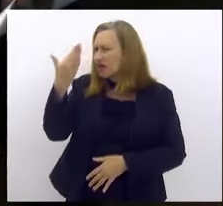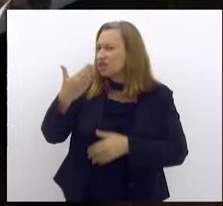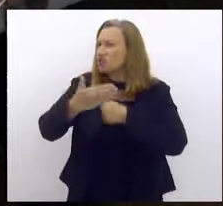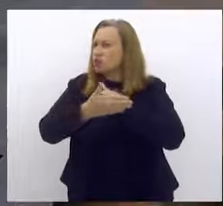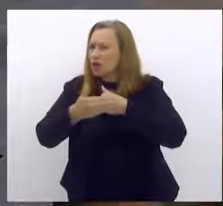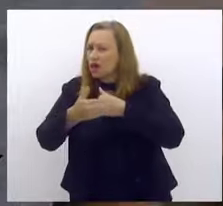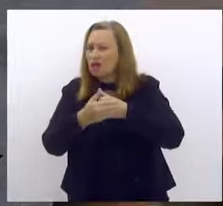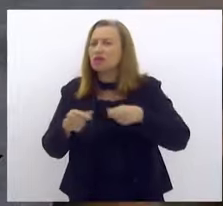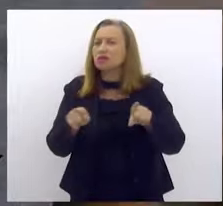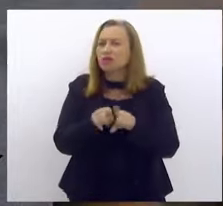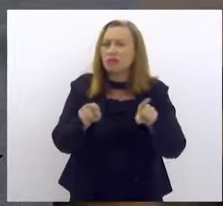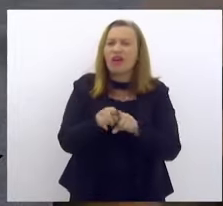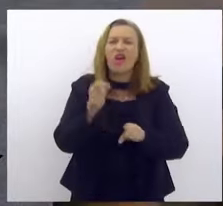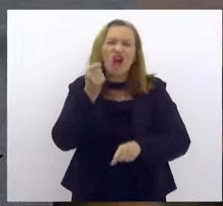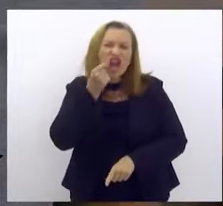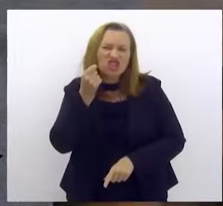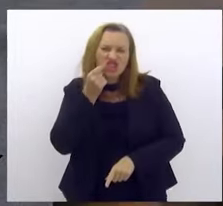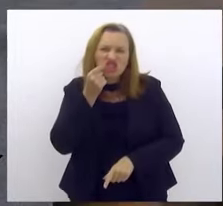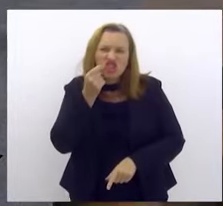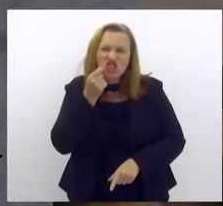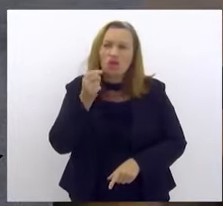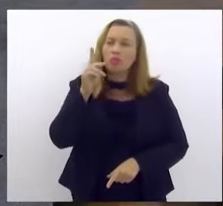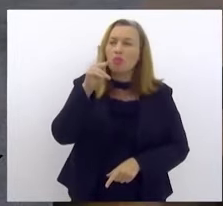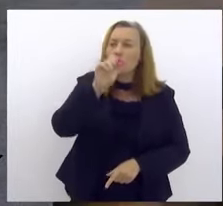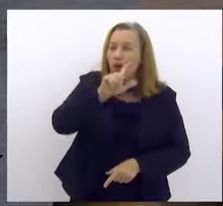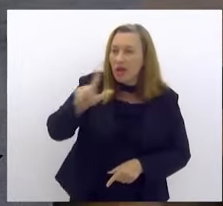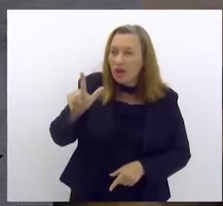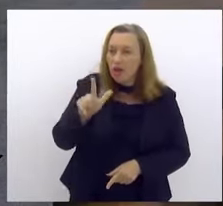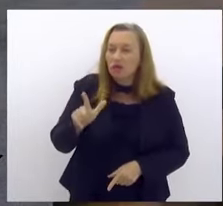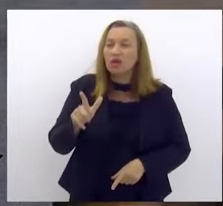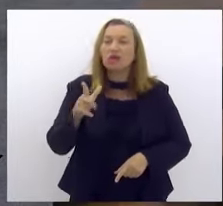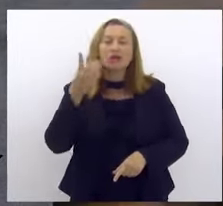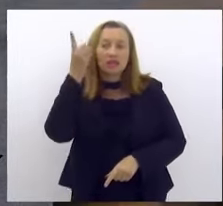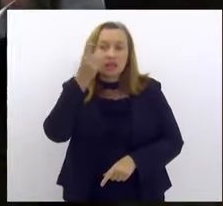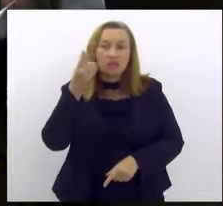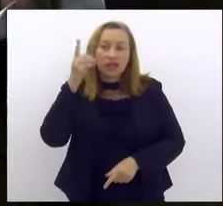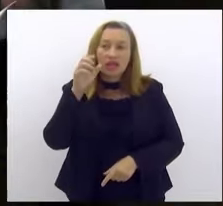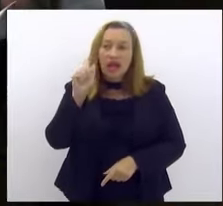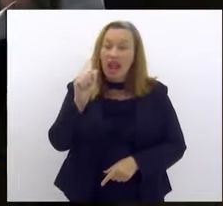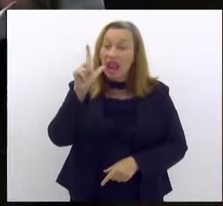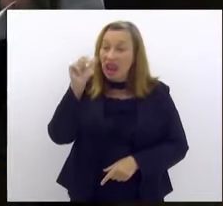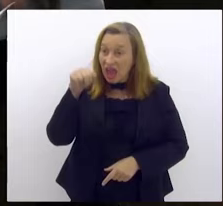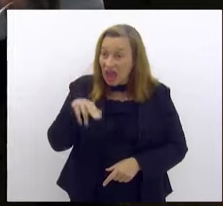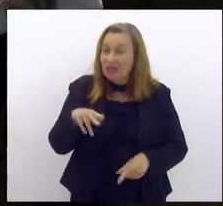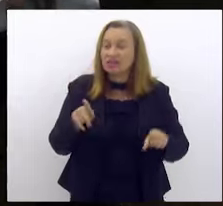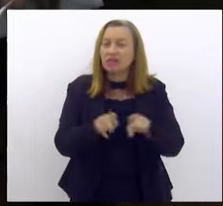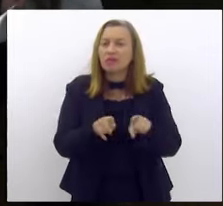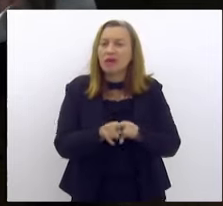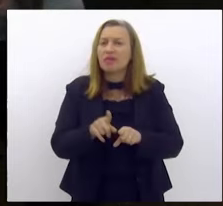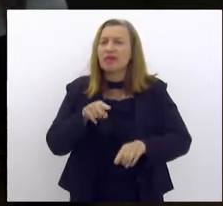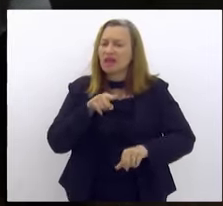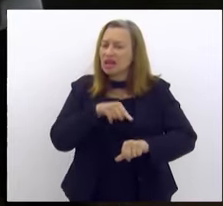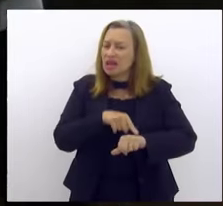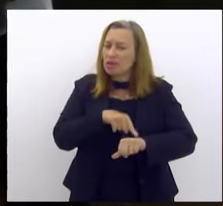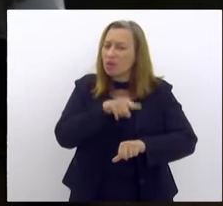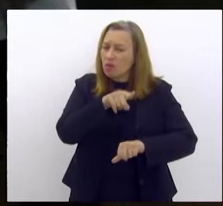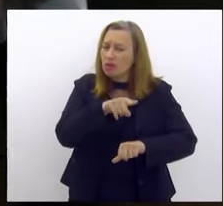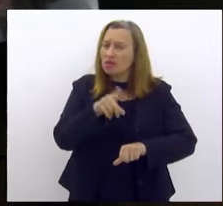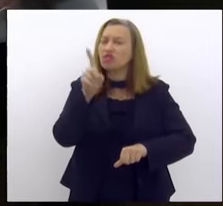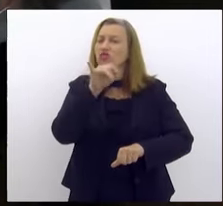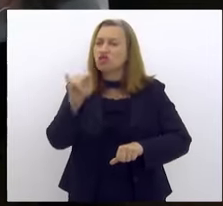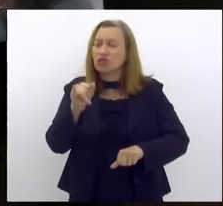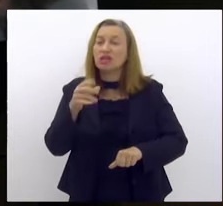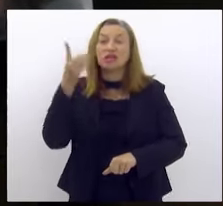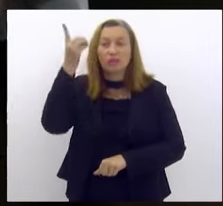assim como o deputado Giovanni Ratinho, Poubel e deputado Alan, eu vou falar, mas naquele momento e naquele dia, o deputado